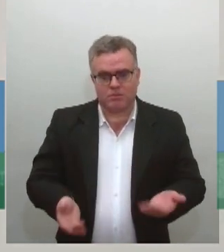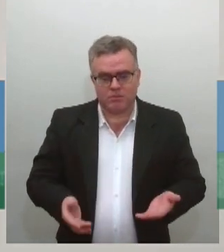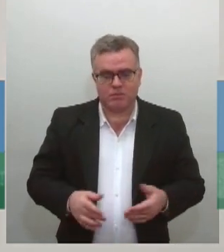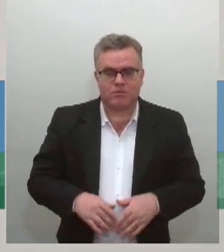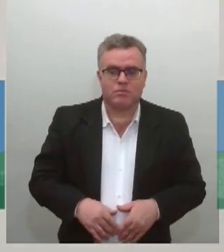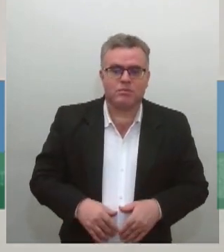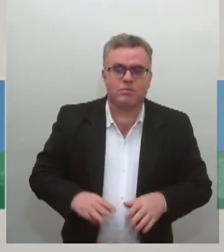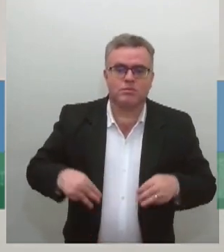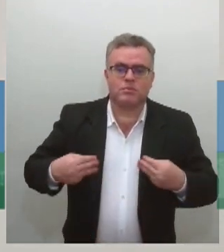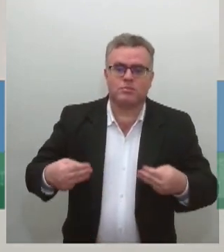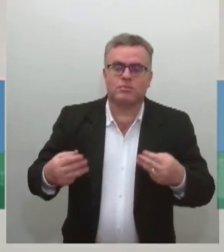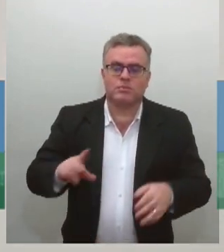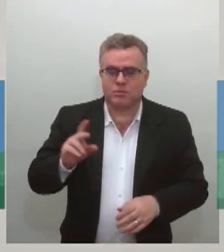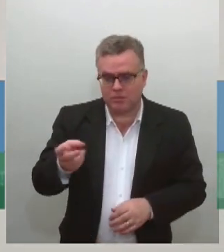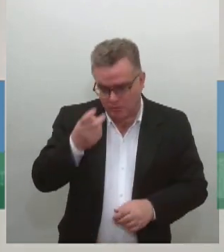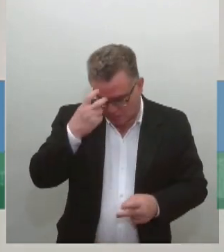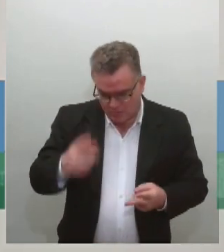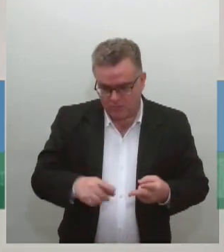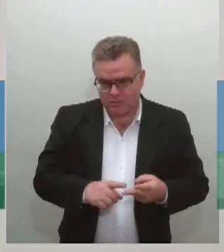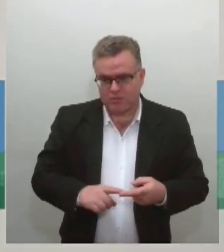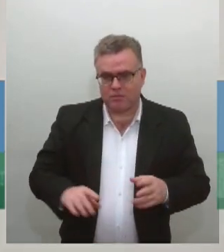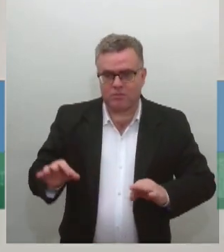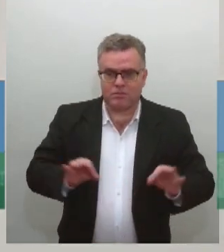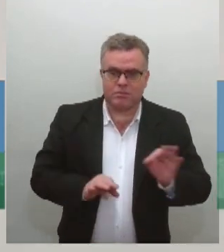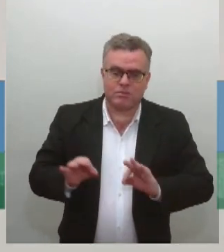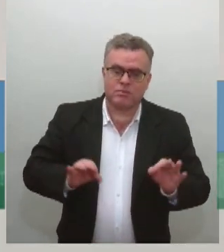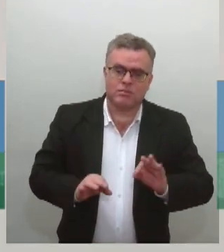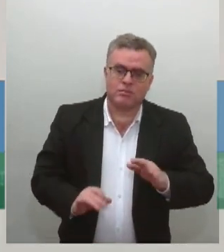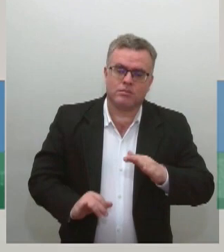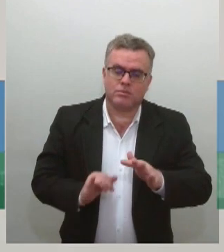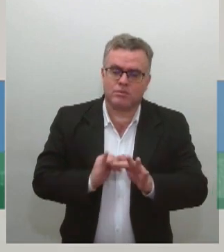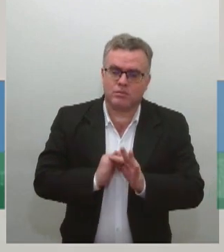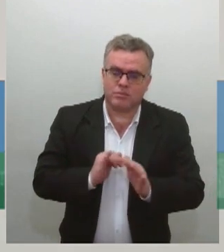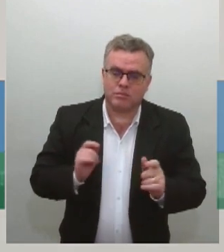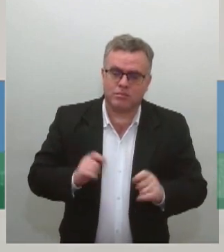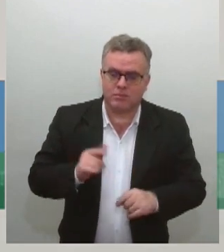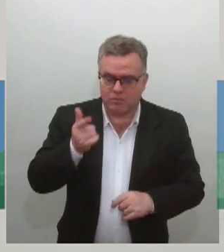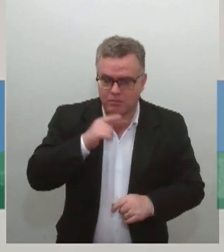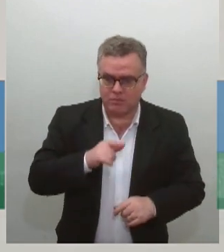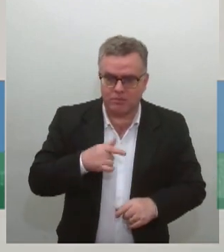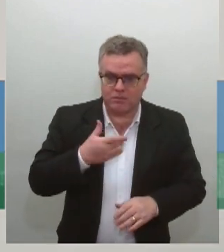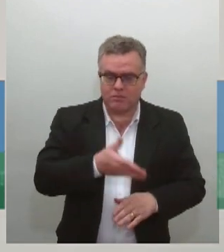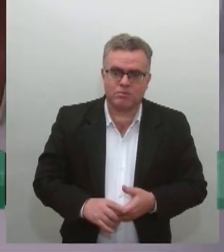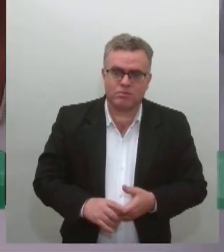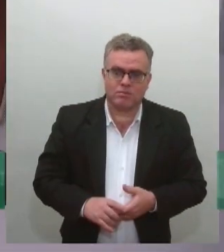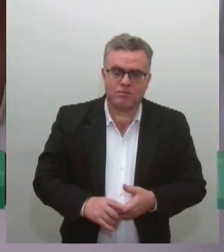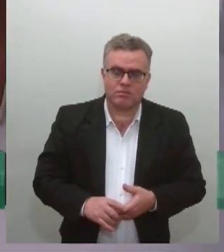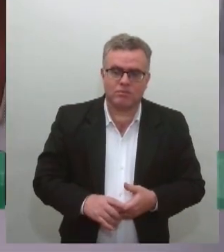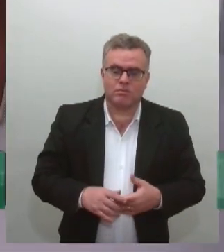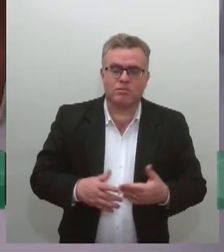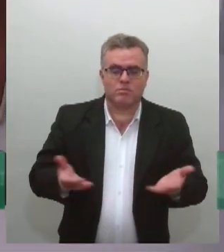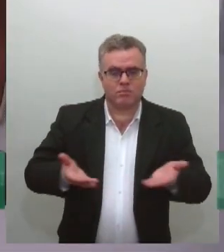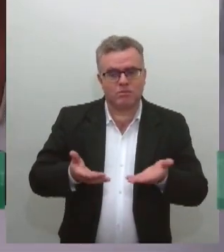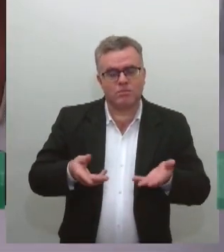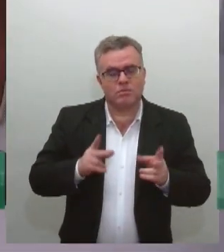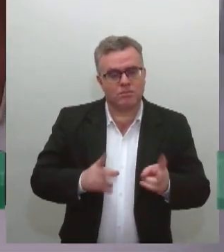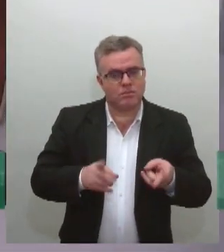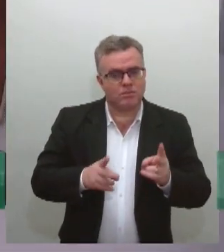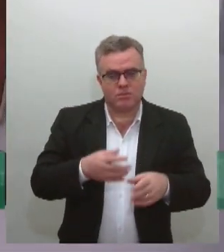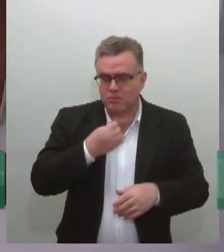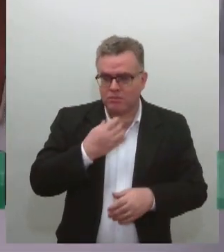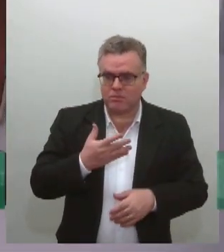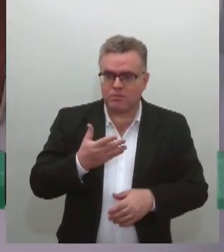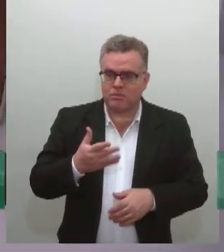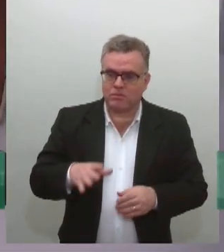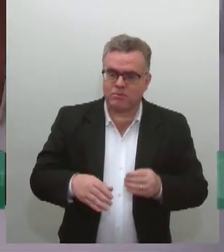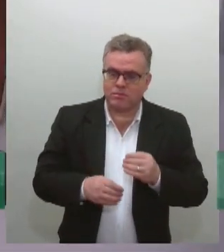de Cultura e Instituto Federal para a gente chegar nesses espaços. Eu espero, estou muito animada para isso. O que complementa também, e que foi